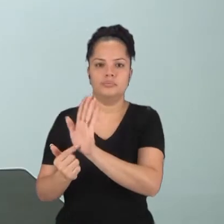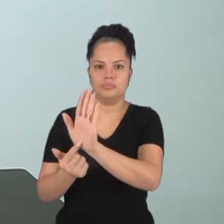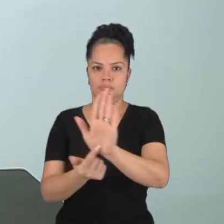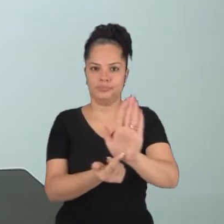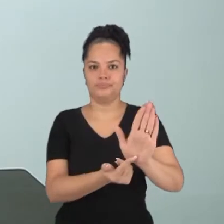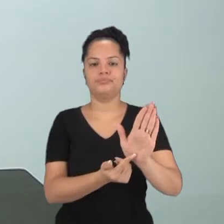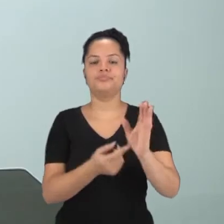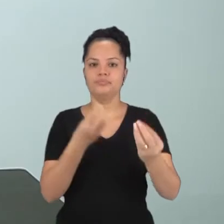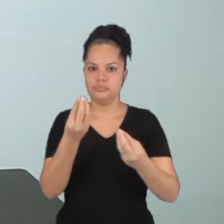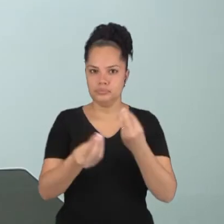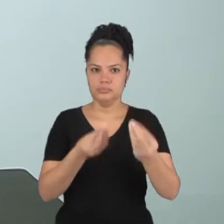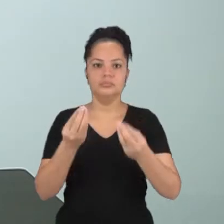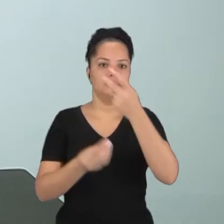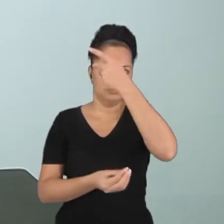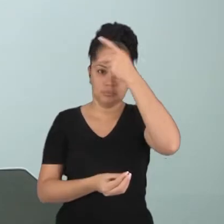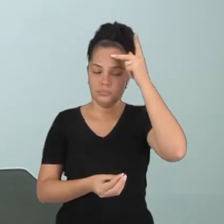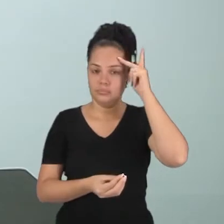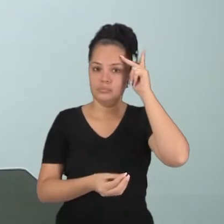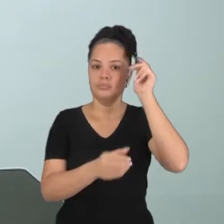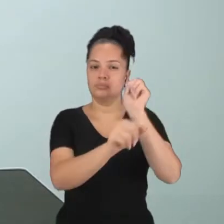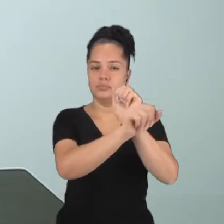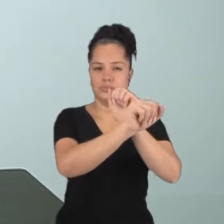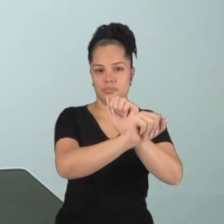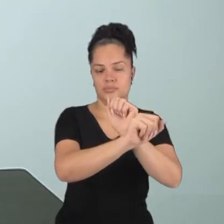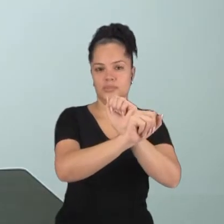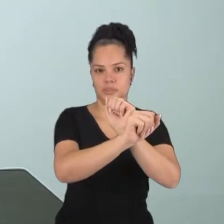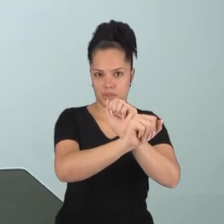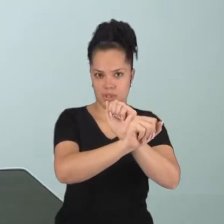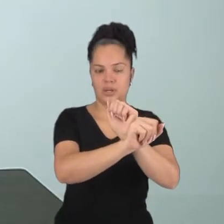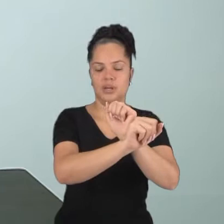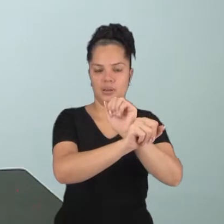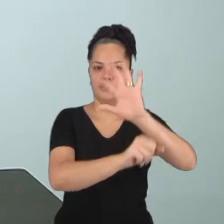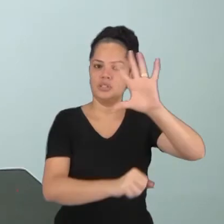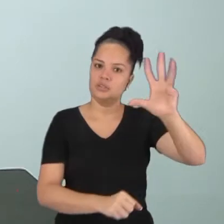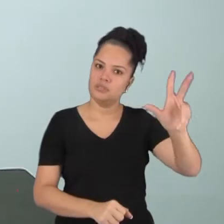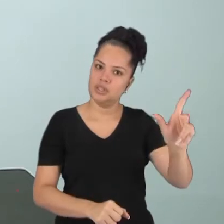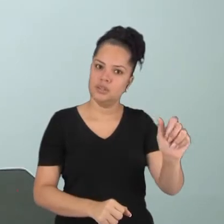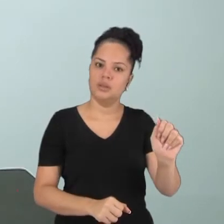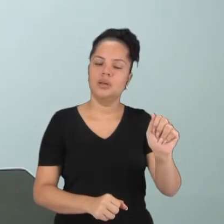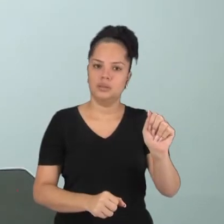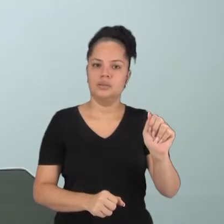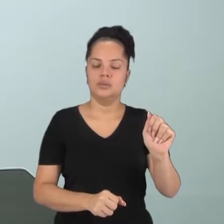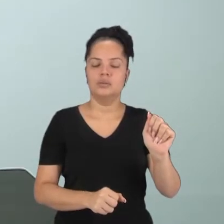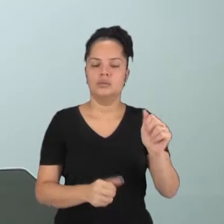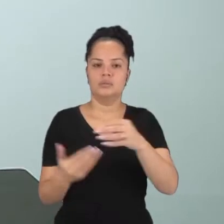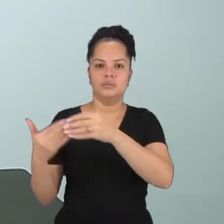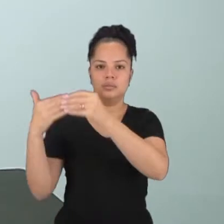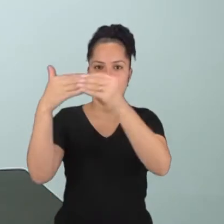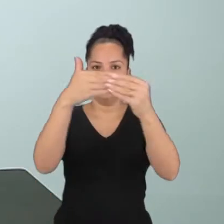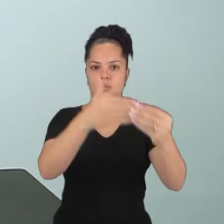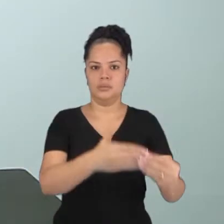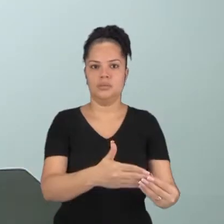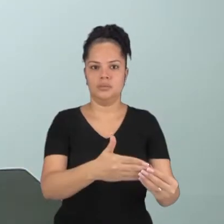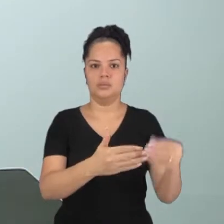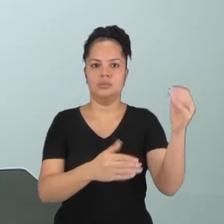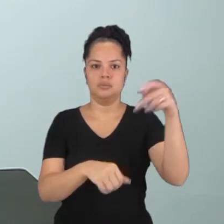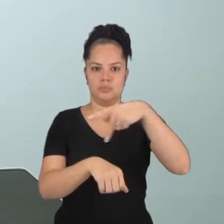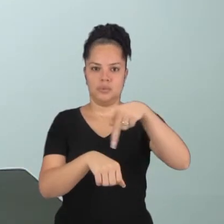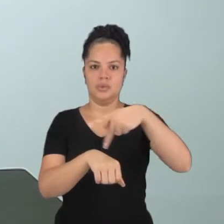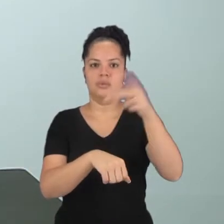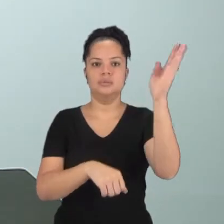que esses escravos, essas pessoas, esse povo africano foram, trazidos, ao